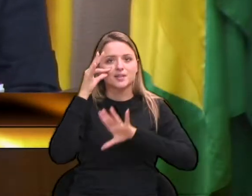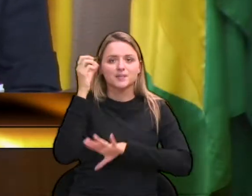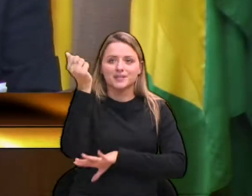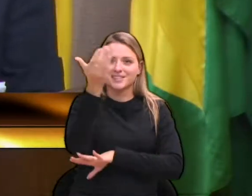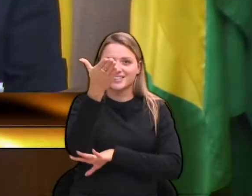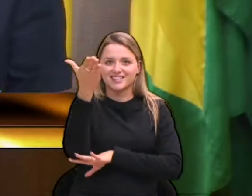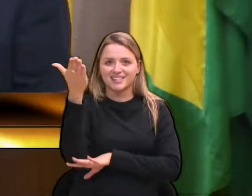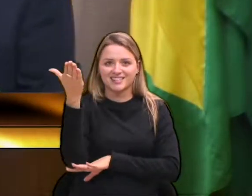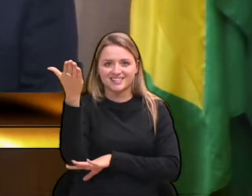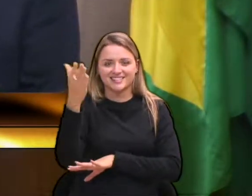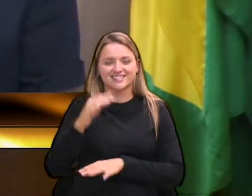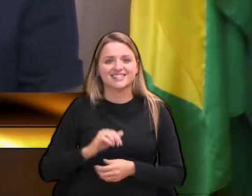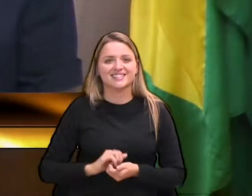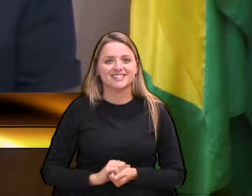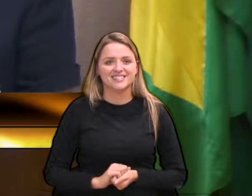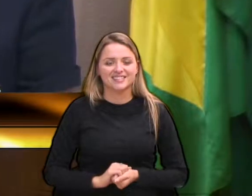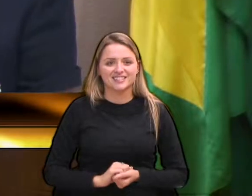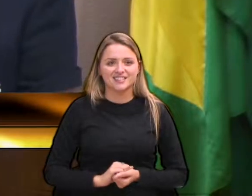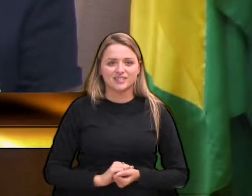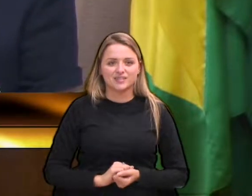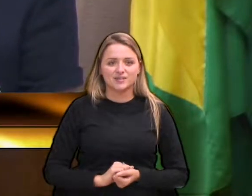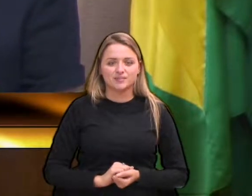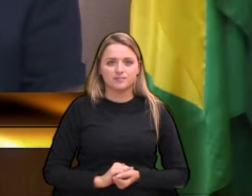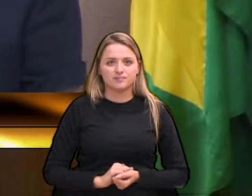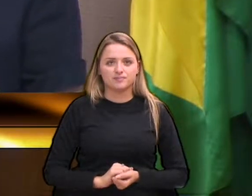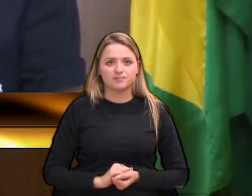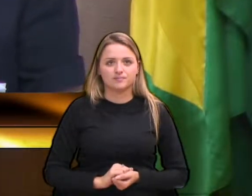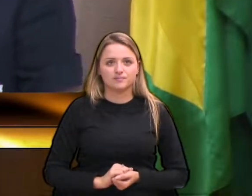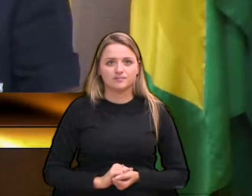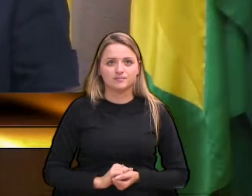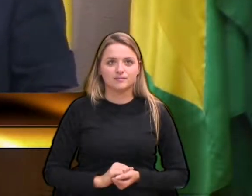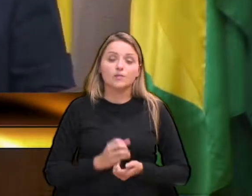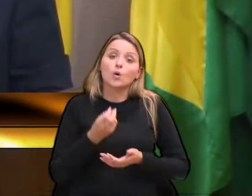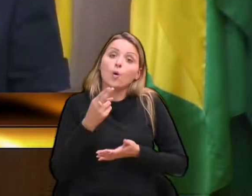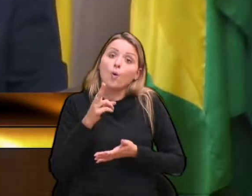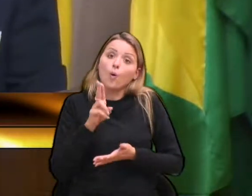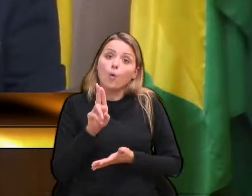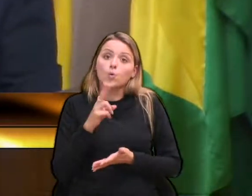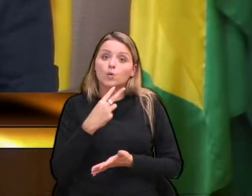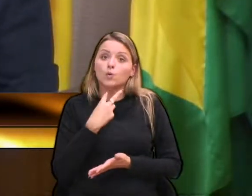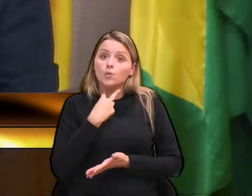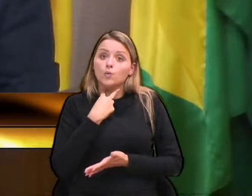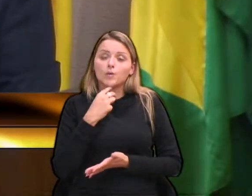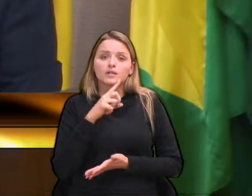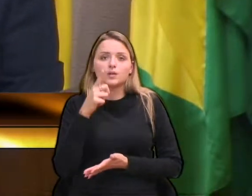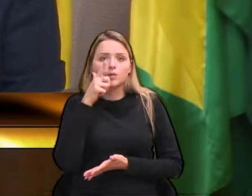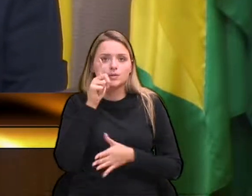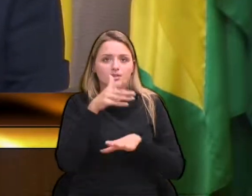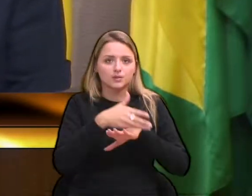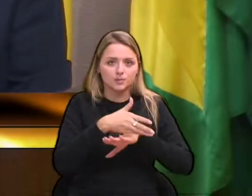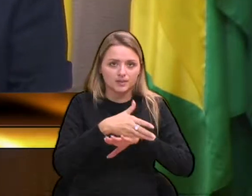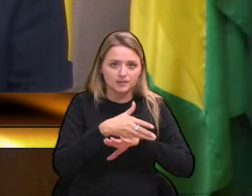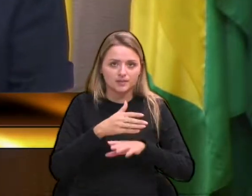edições e que também se encontram aqui ou que não puderem estar presentes.